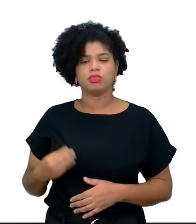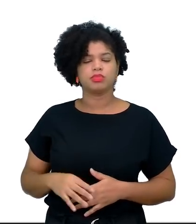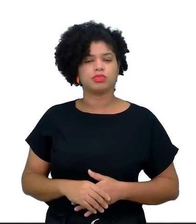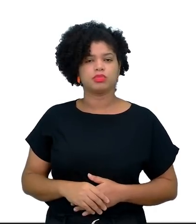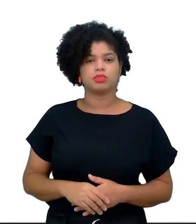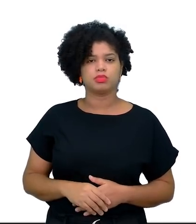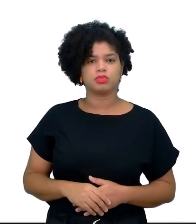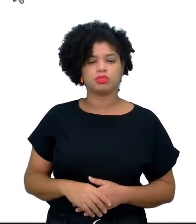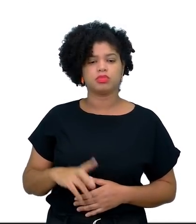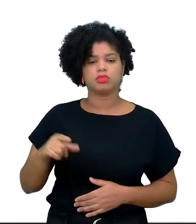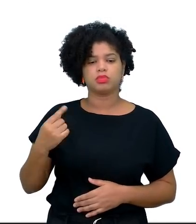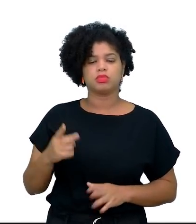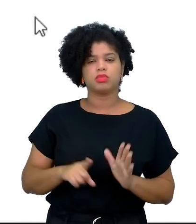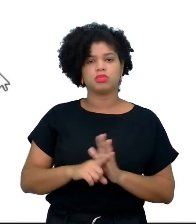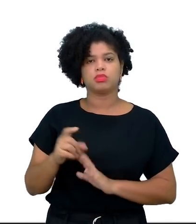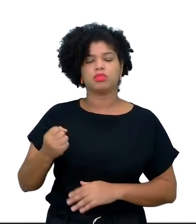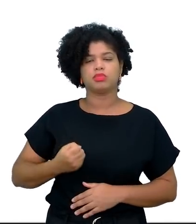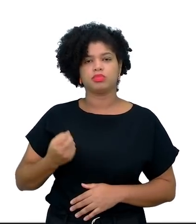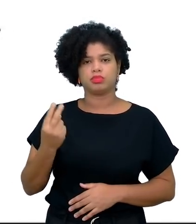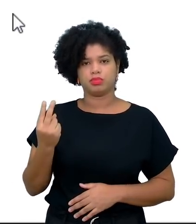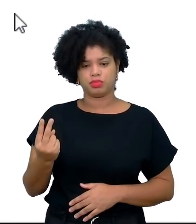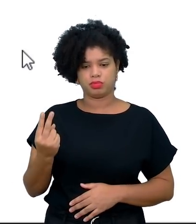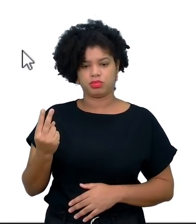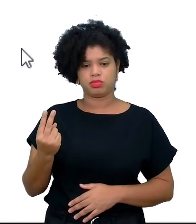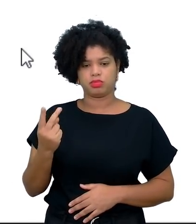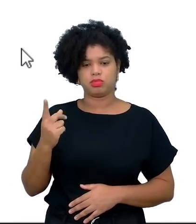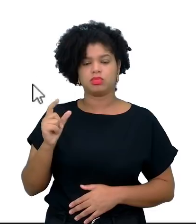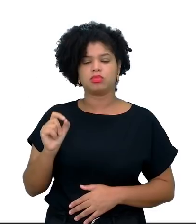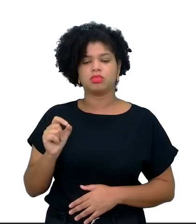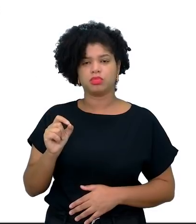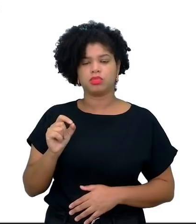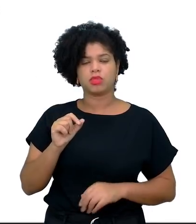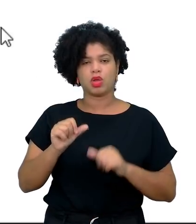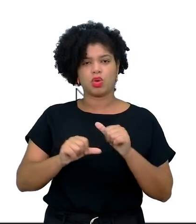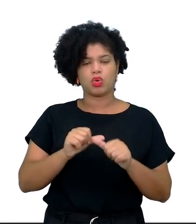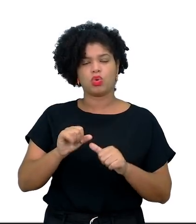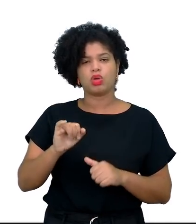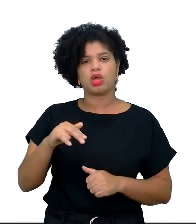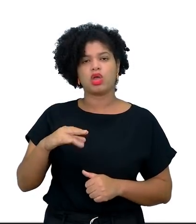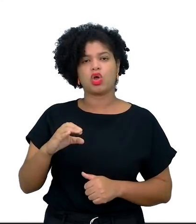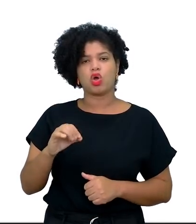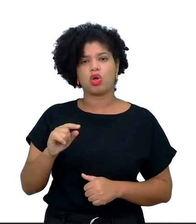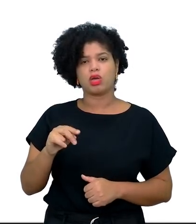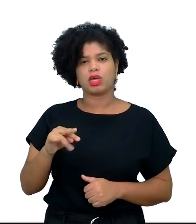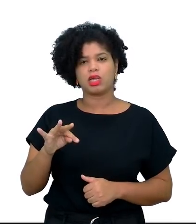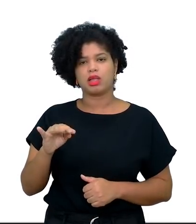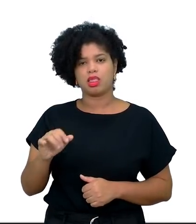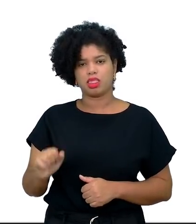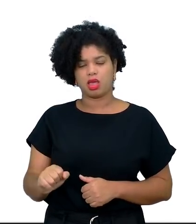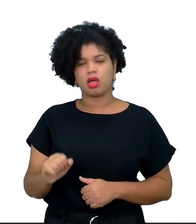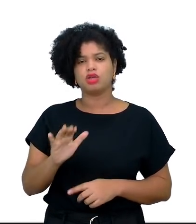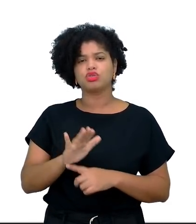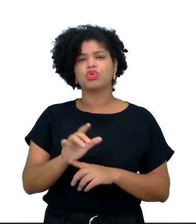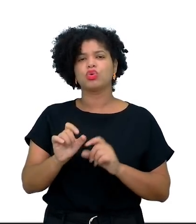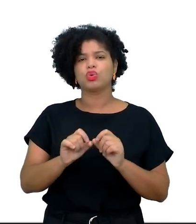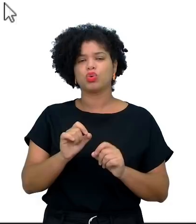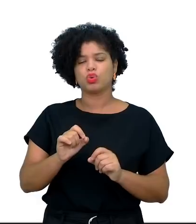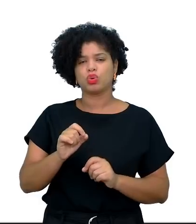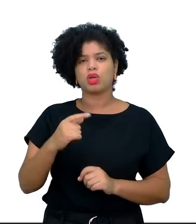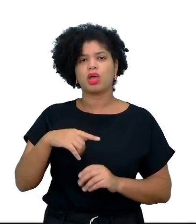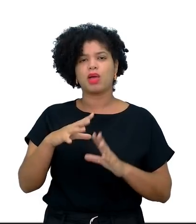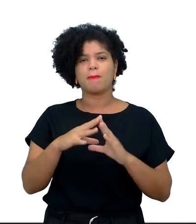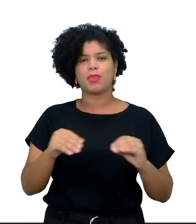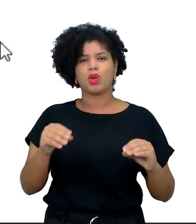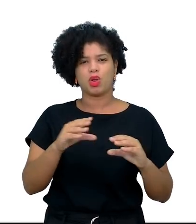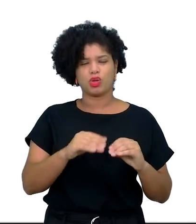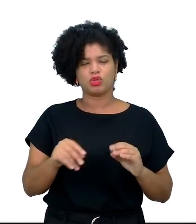aí, depois, na pergunta 2, né, que dificuldades a mudança do lugar da incógnita traz para a aprendizagem da resolução de problemas